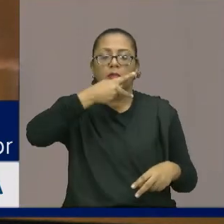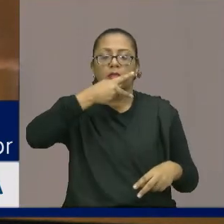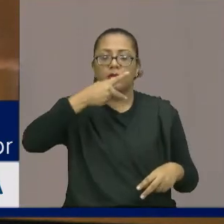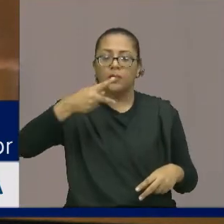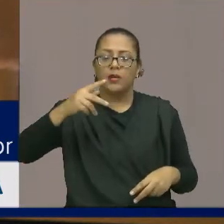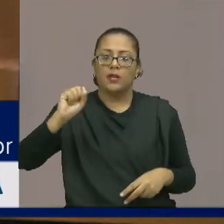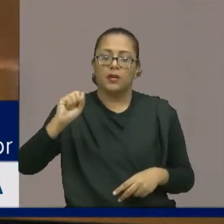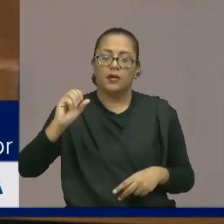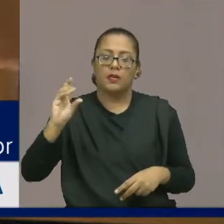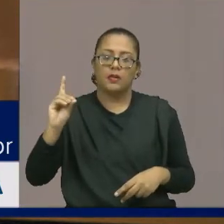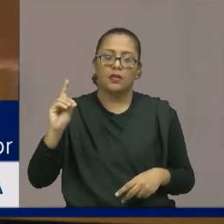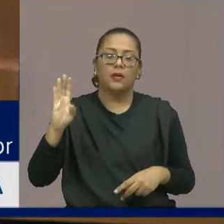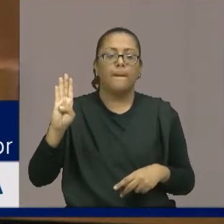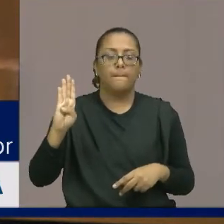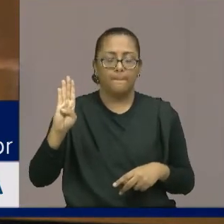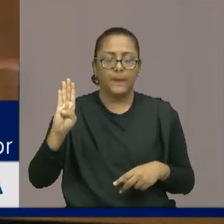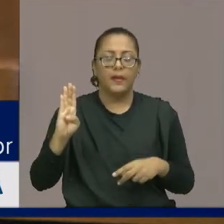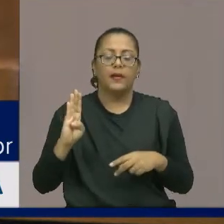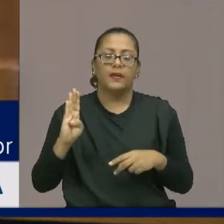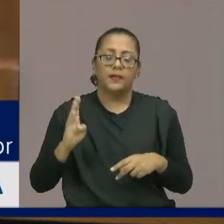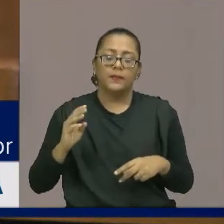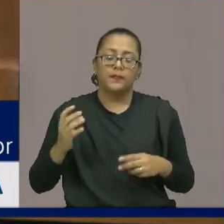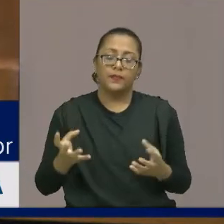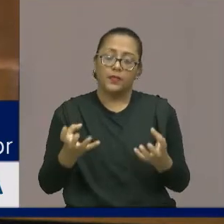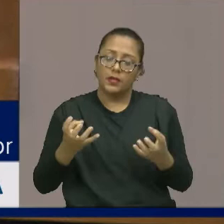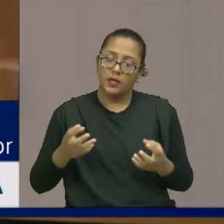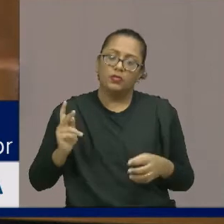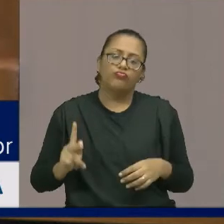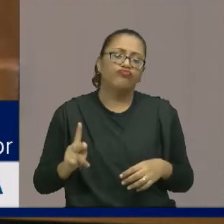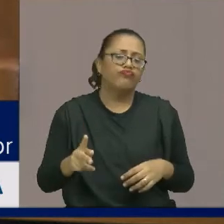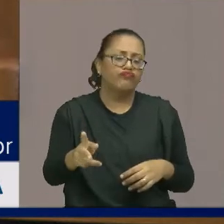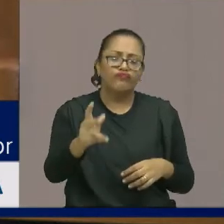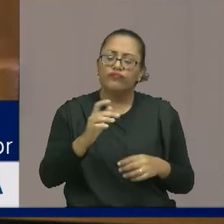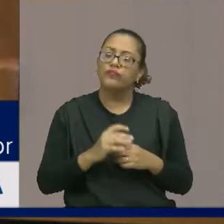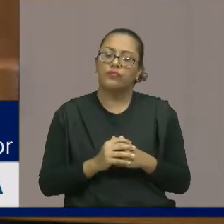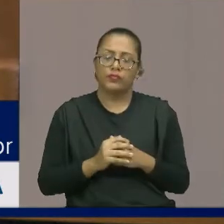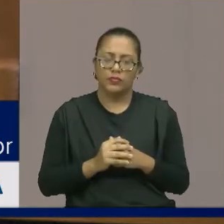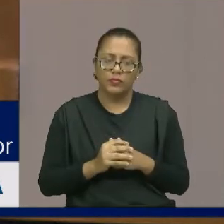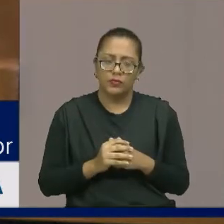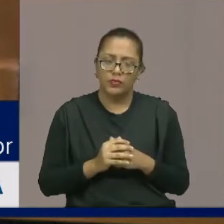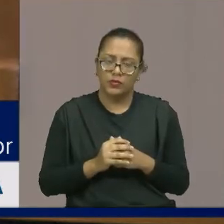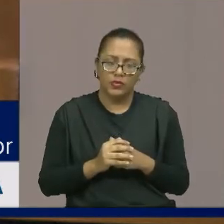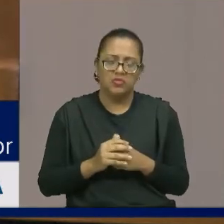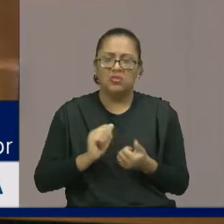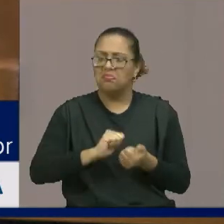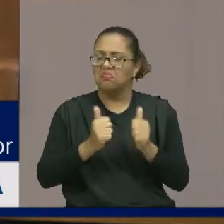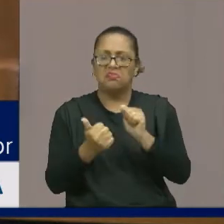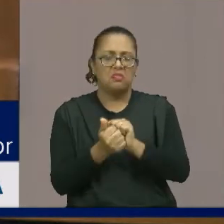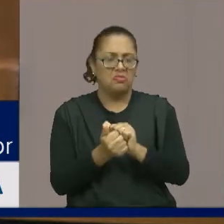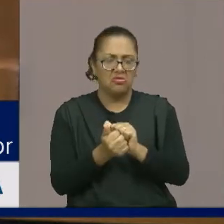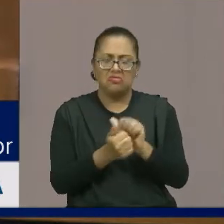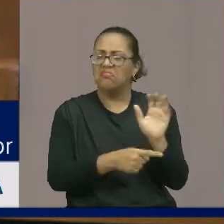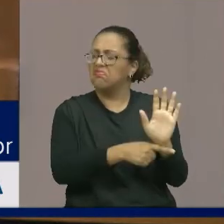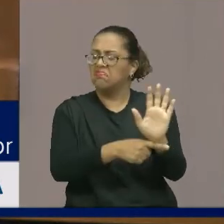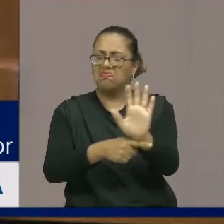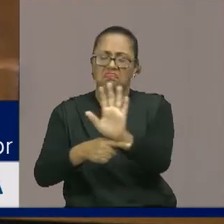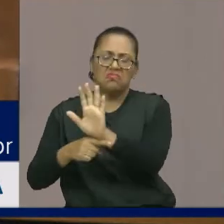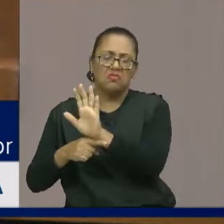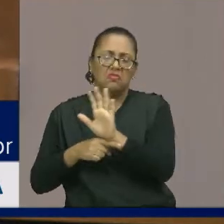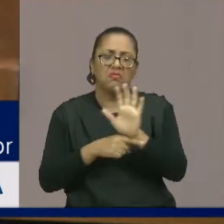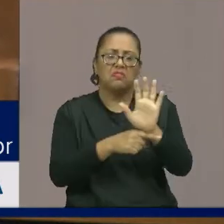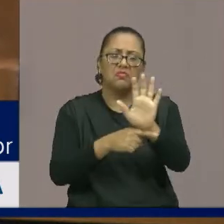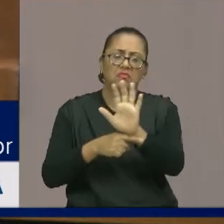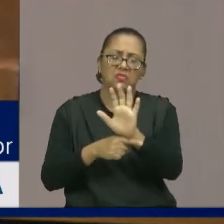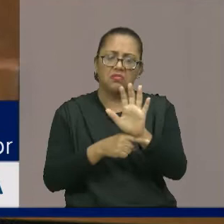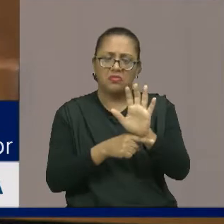municipalidade, continuando com a expertise que nós temos na área esportiva, onde nós possamos